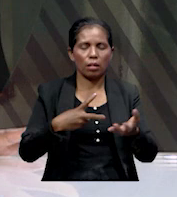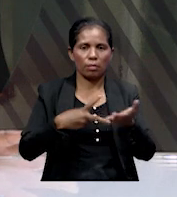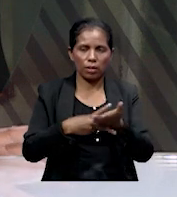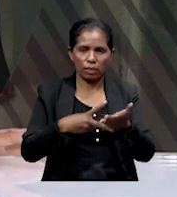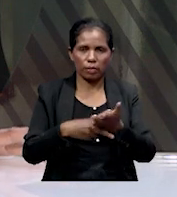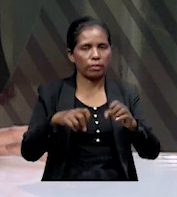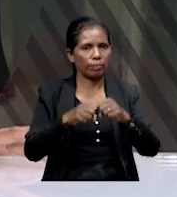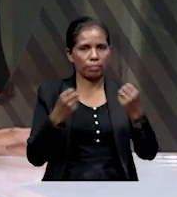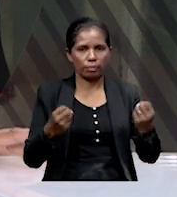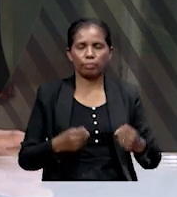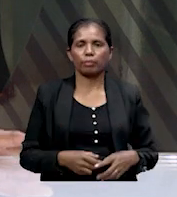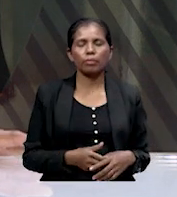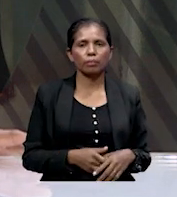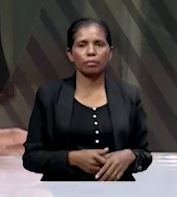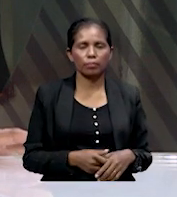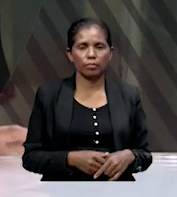avaria.